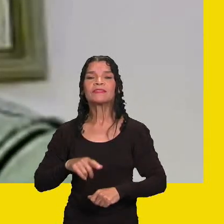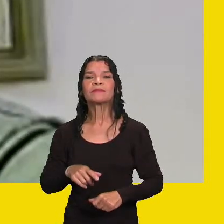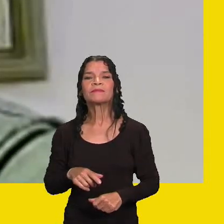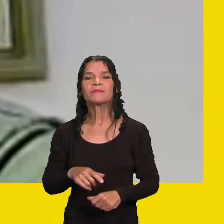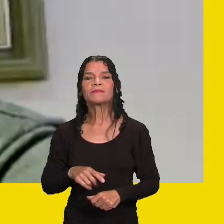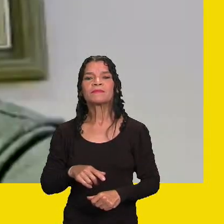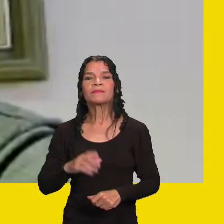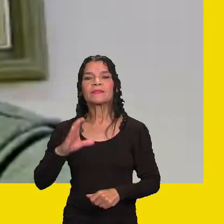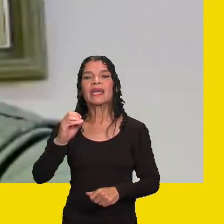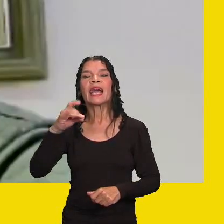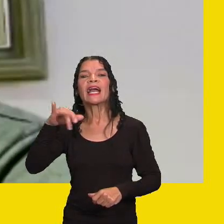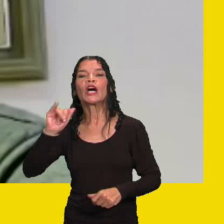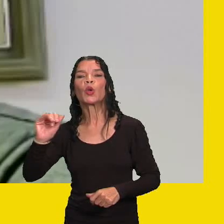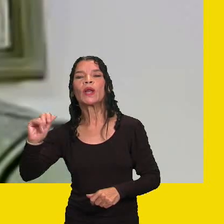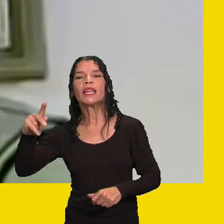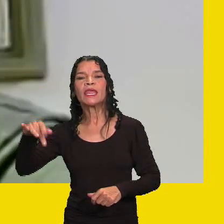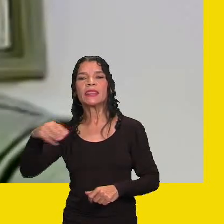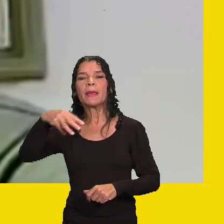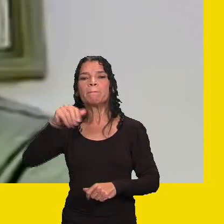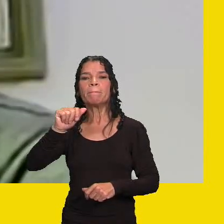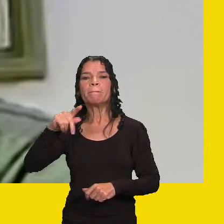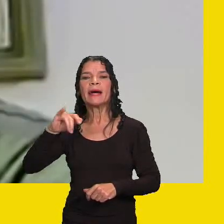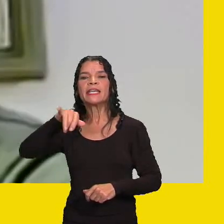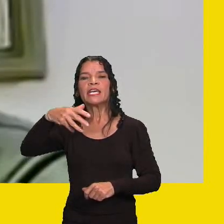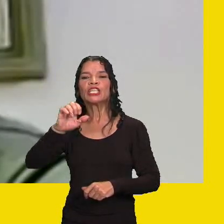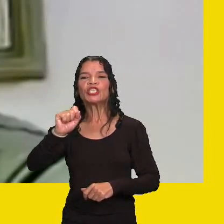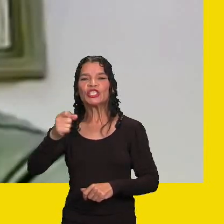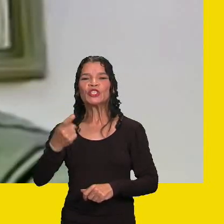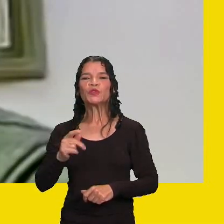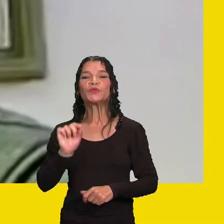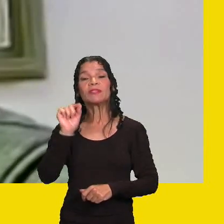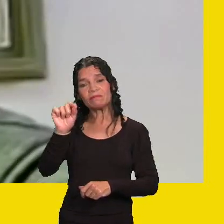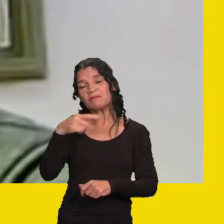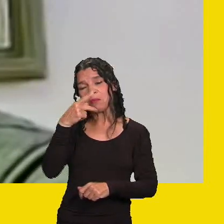sobre Carolina Maria de Jesus. Já joguei a deixa e deixei contigo.